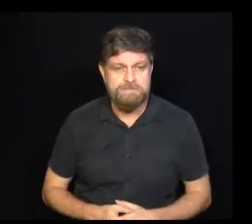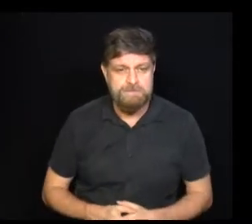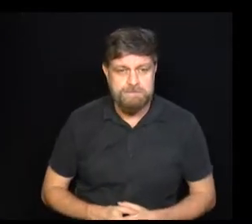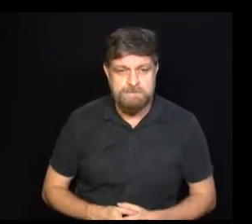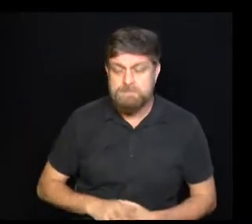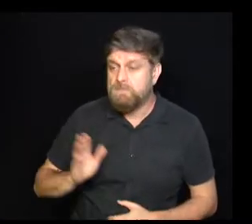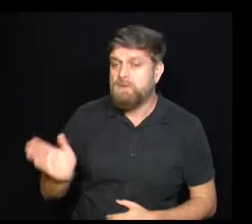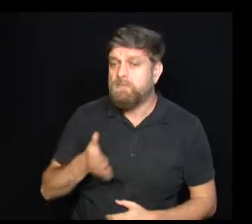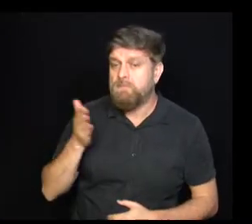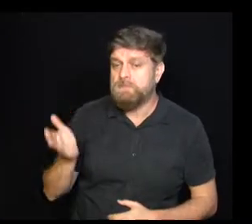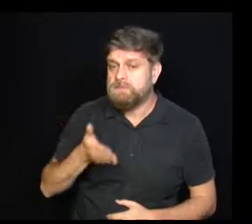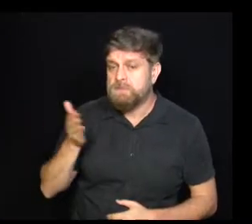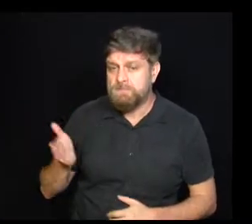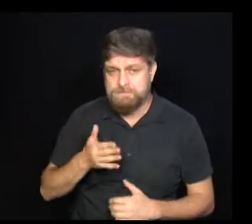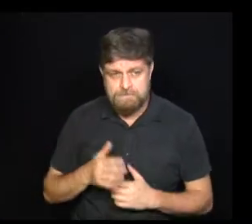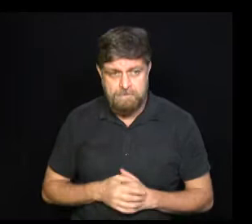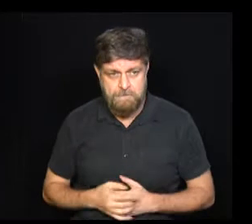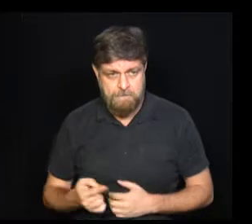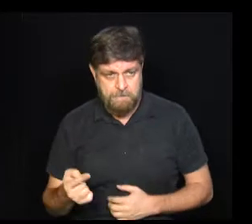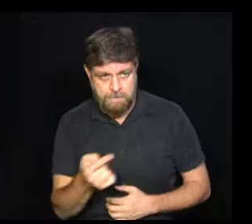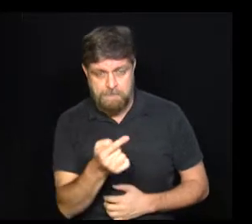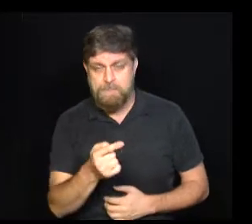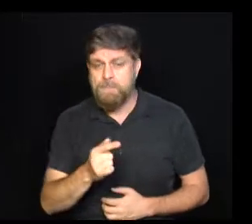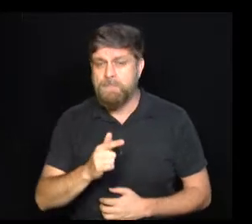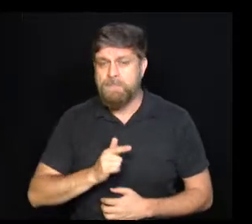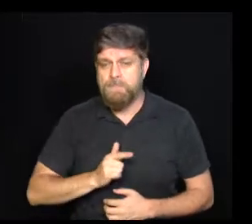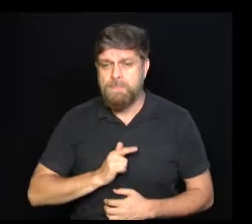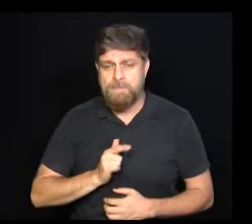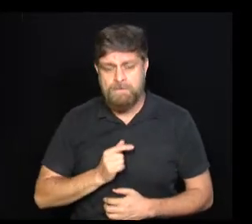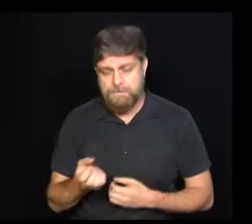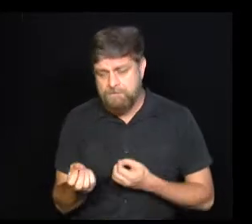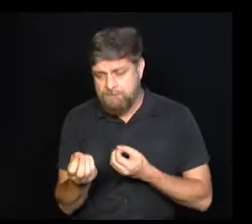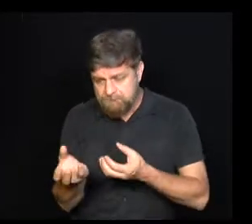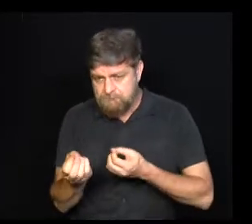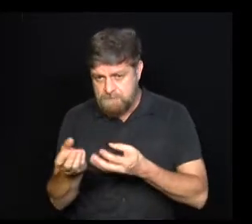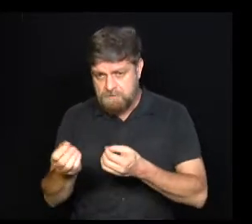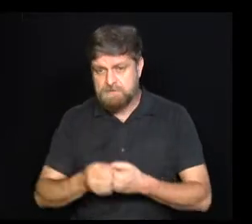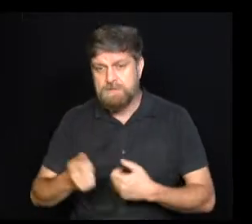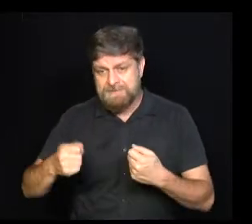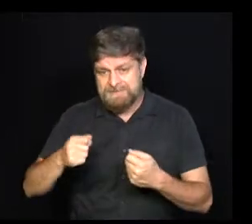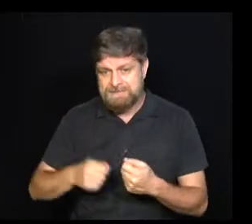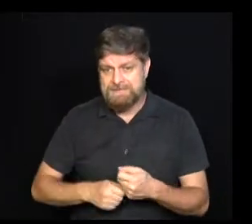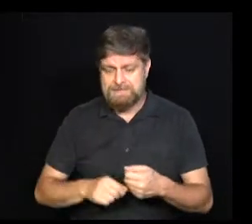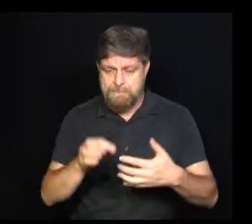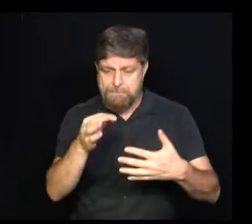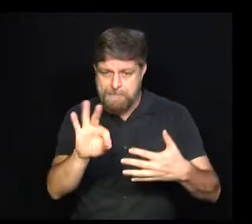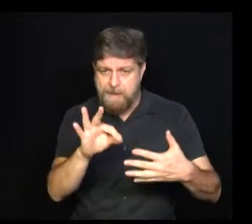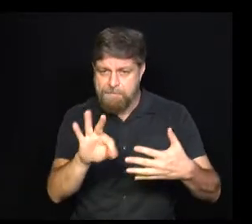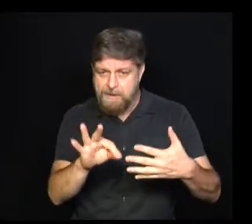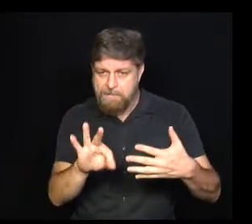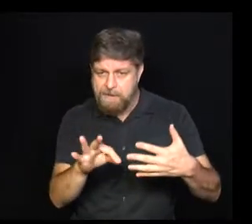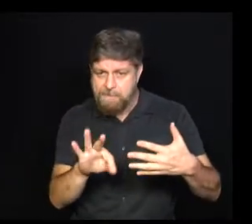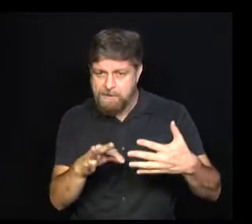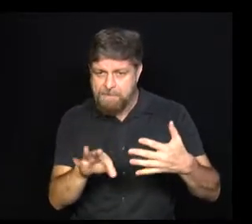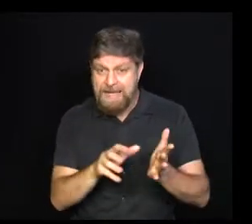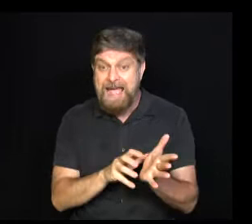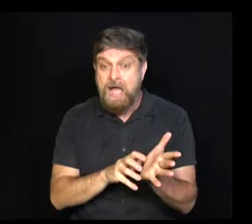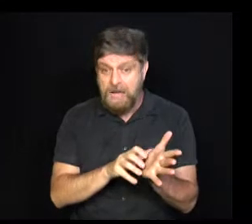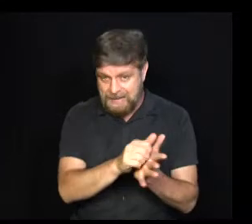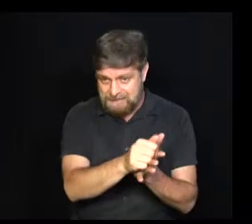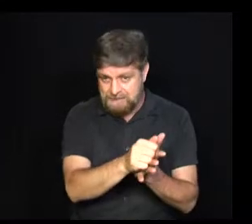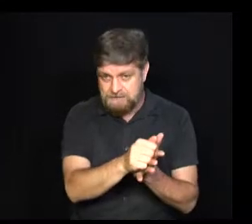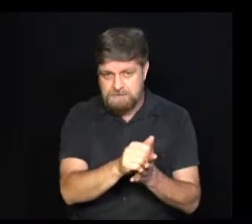Laís? Aqui a gente tem os dados que são necessários preencher esse cadastro que eu falei há